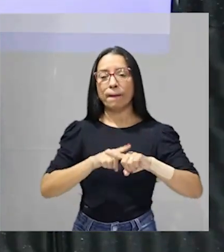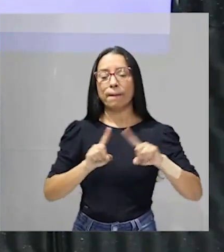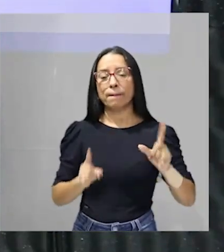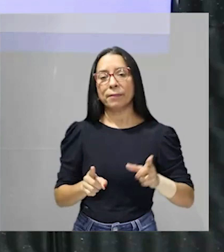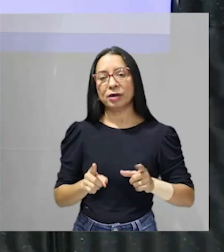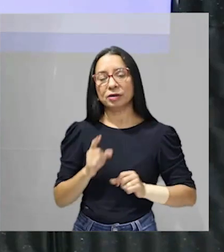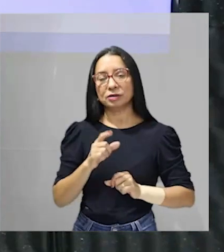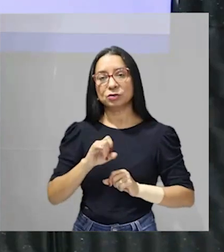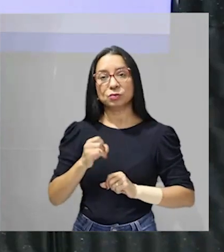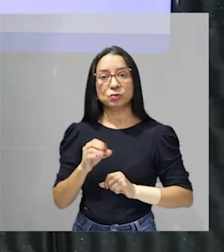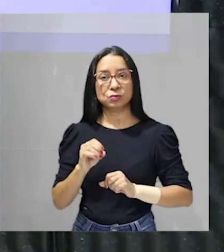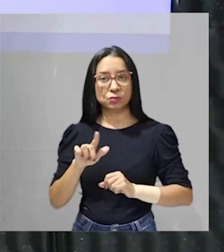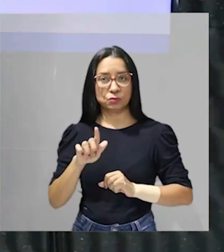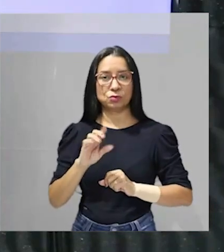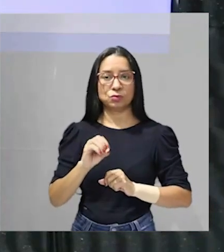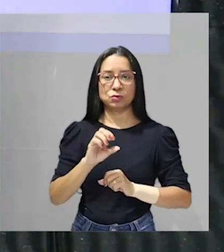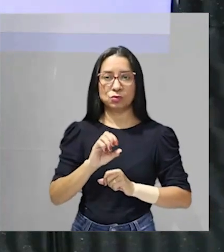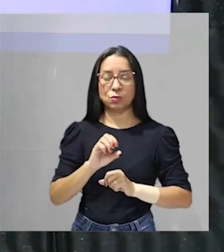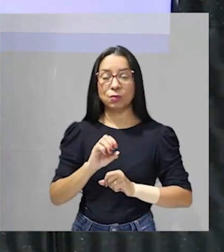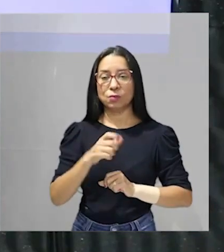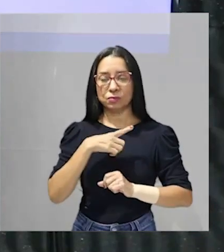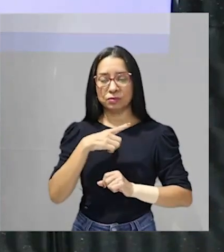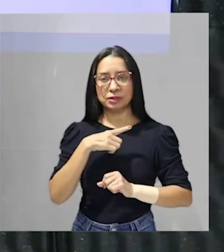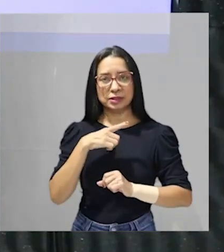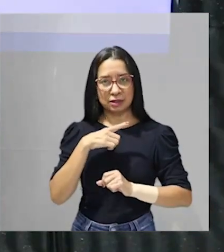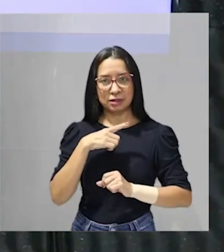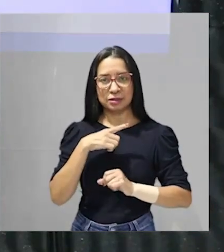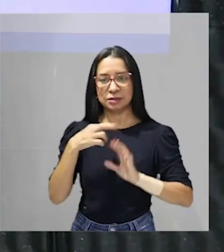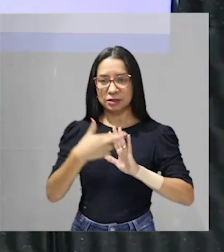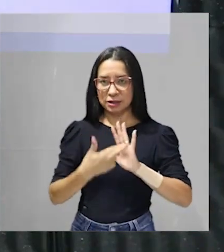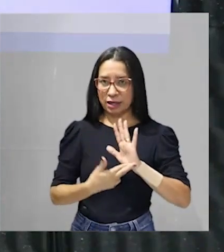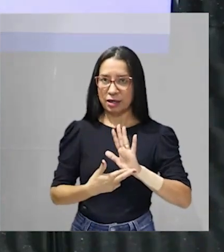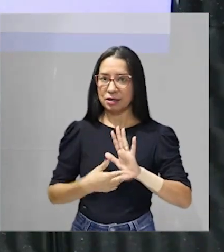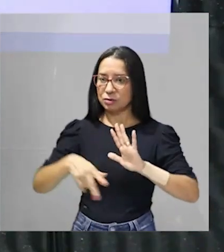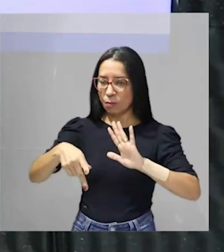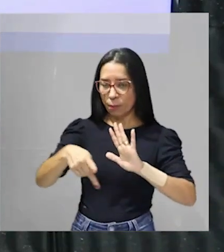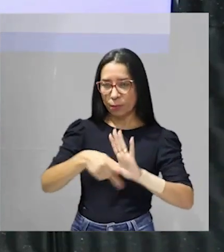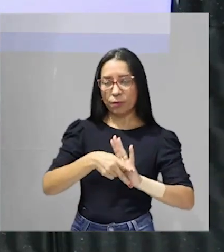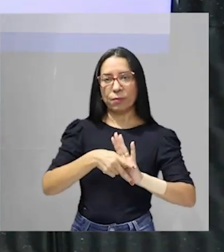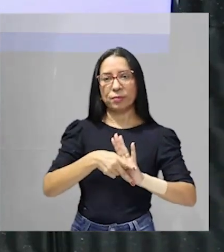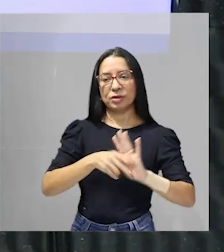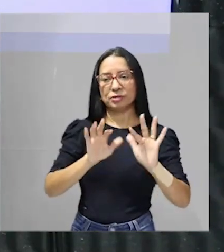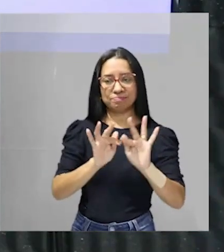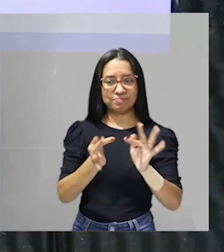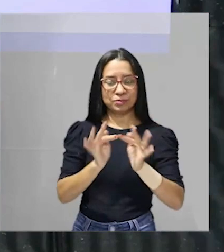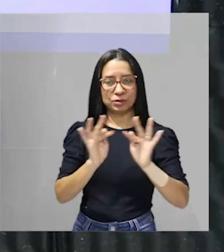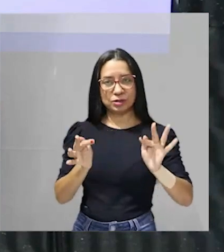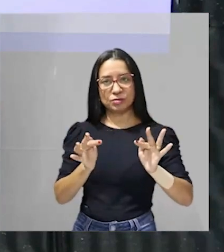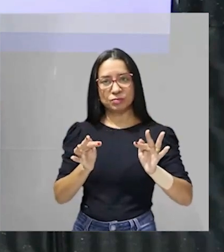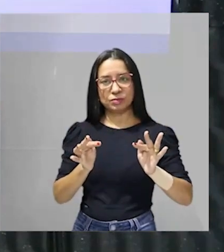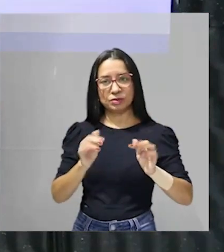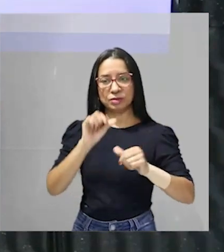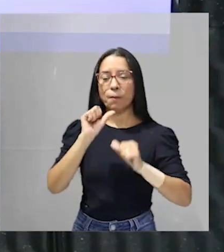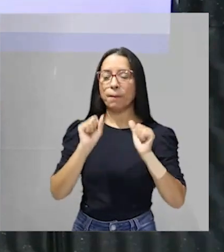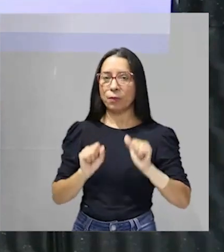existem mas essas regras tendem a ser simples e são que são flexíveis